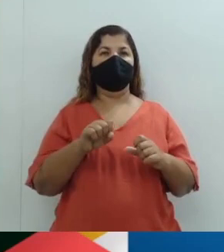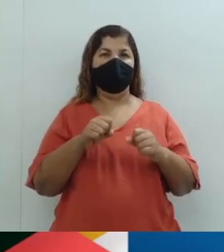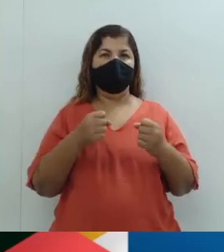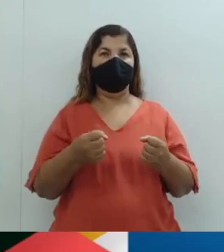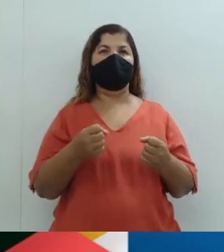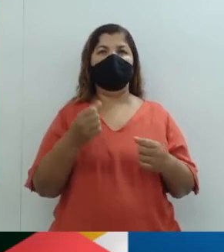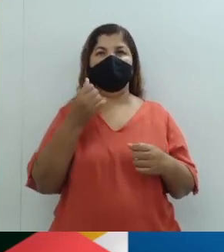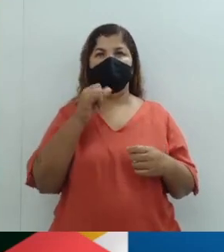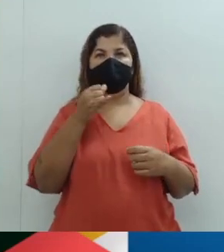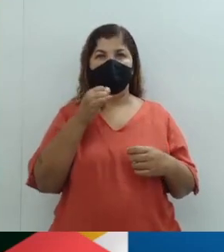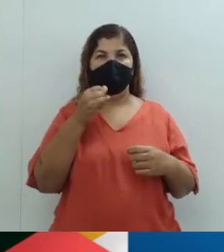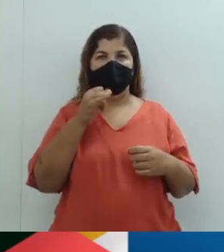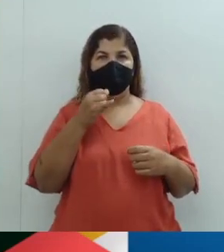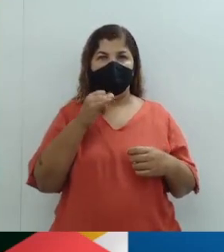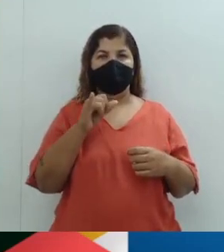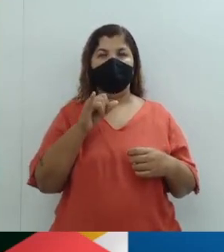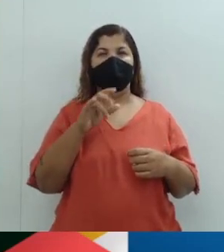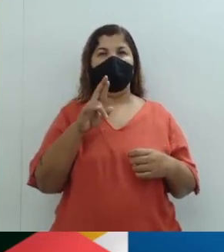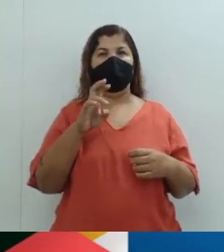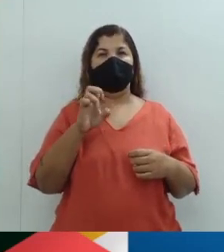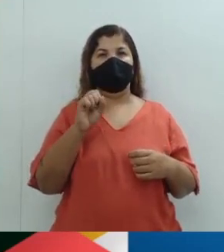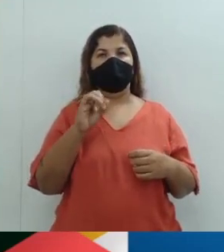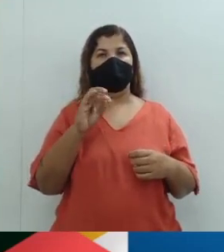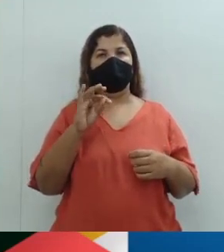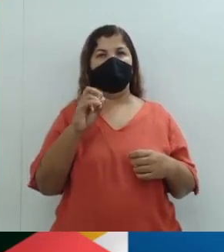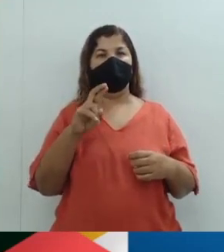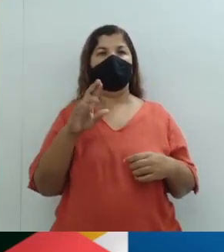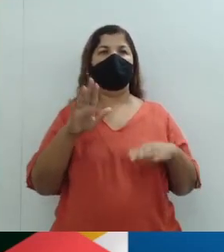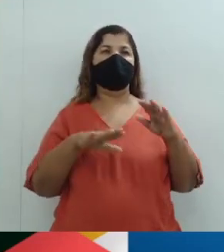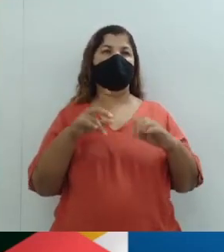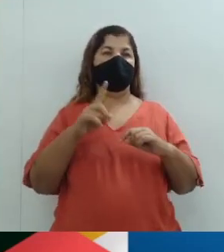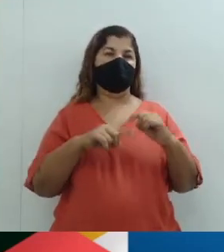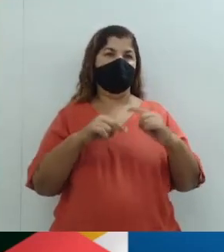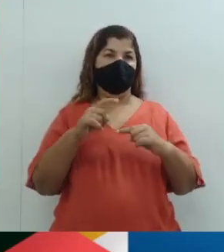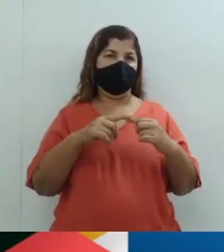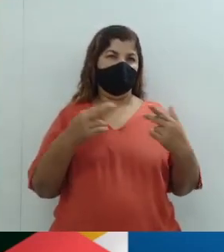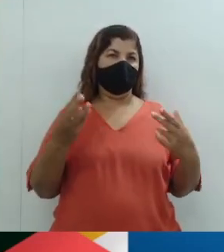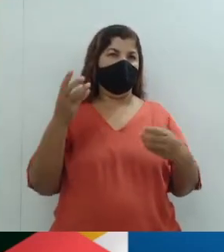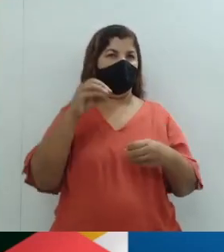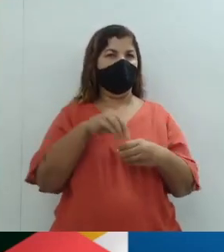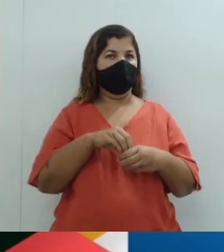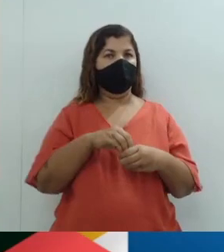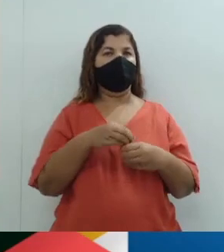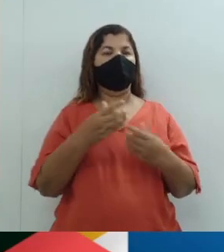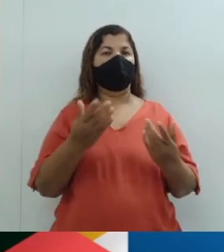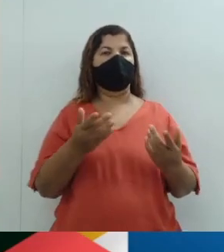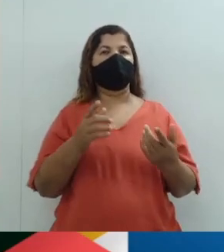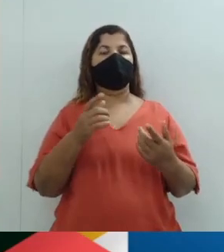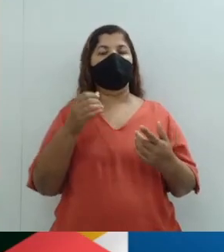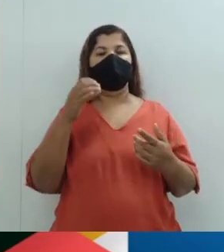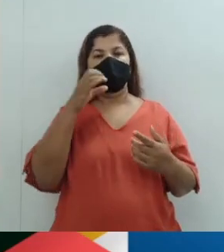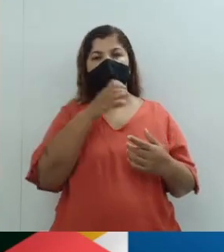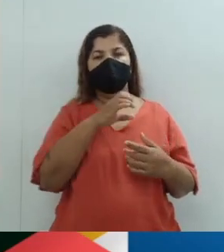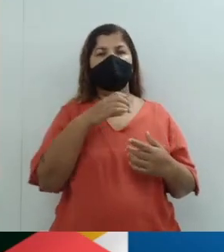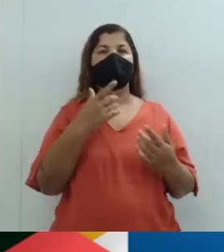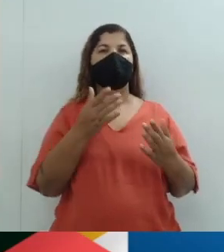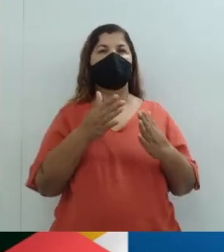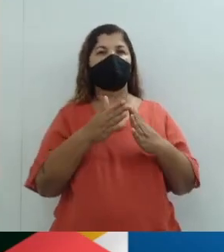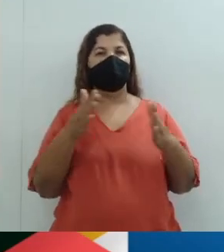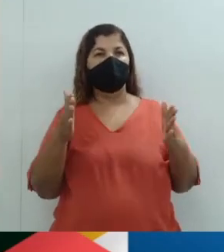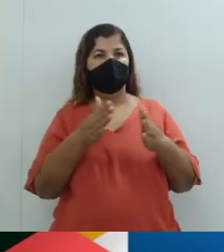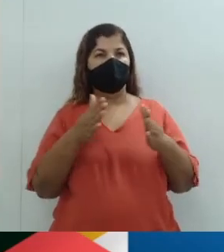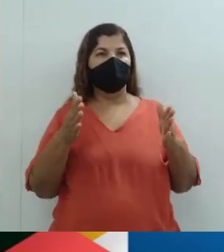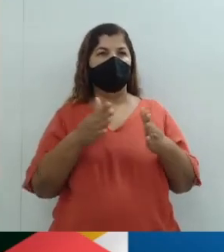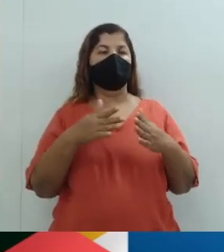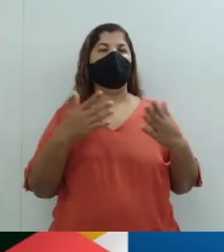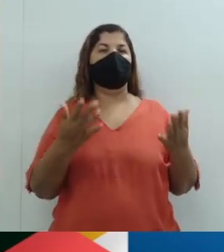resistor depende do material que o constitui, de suas dimensões e de sua temperatura. Então, isso foi